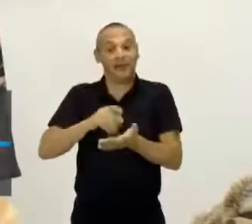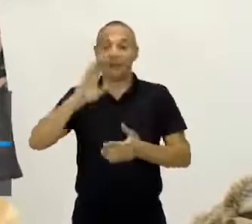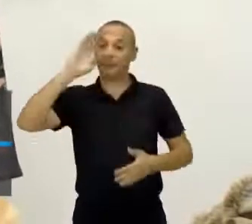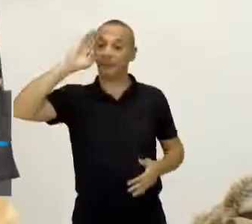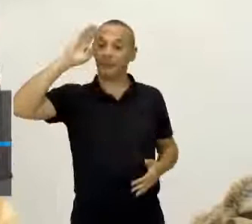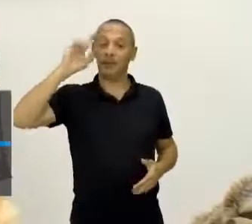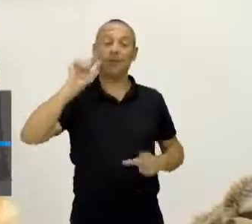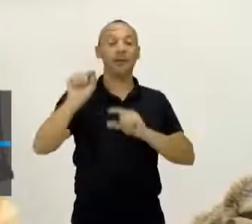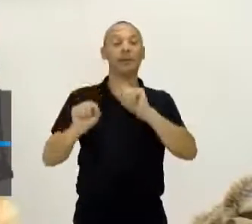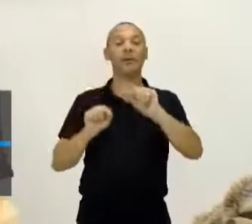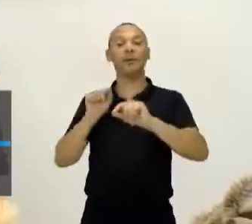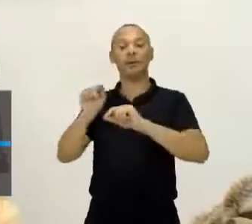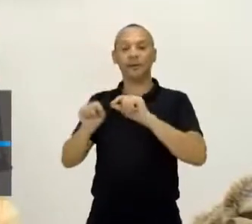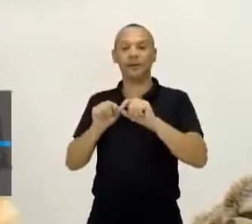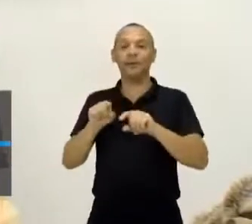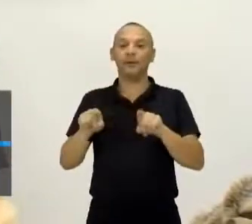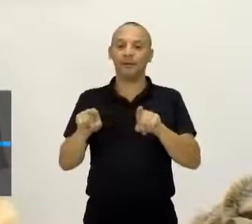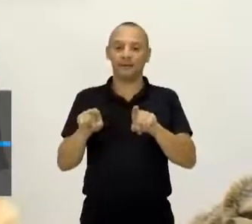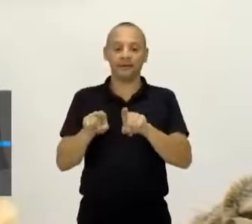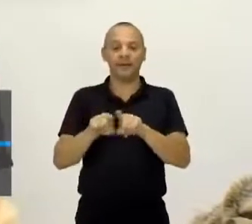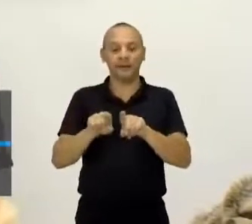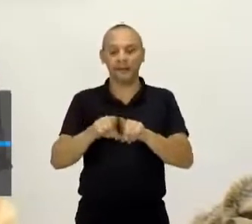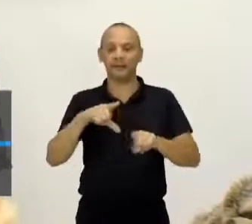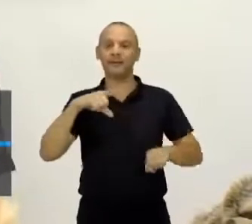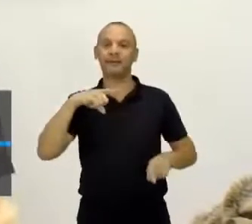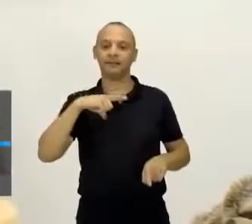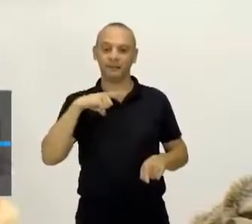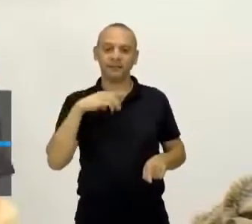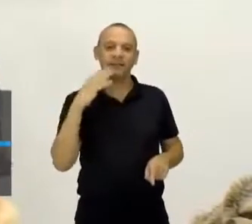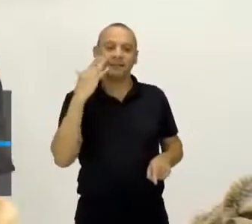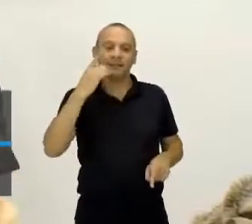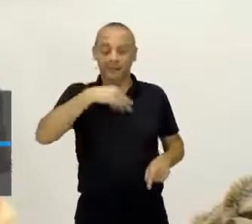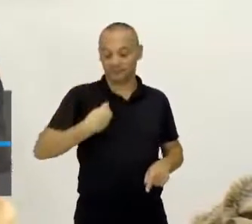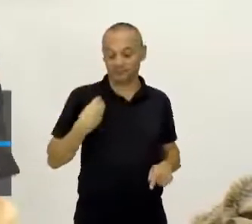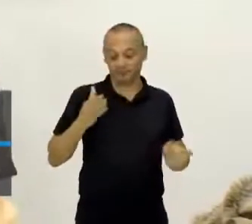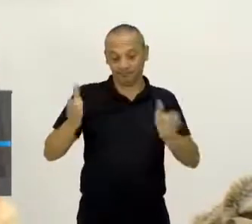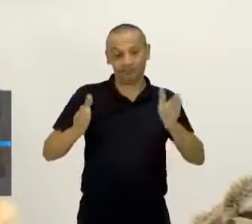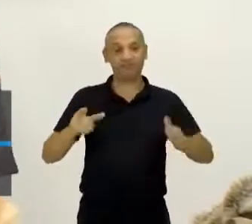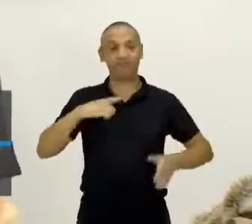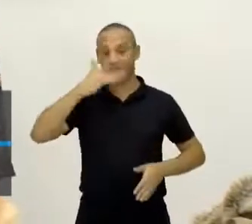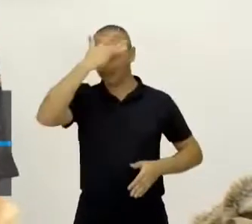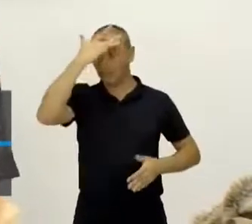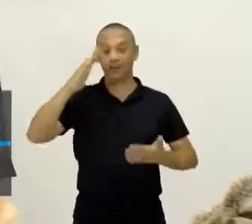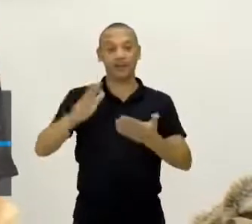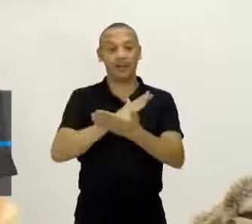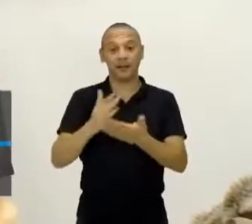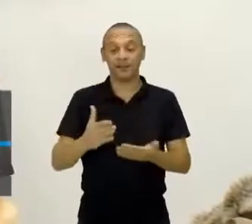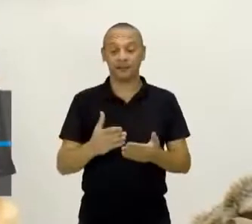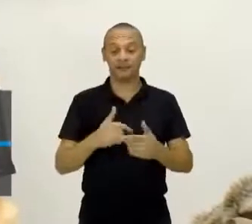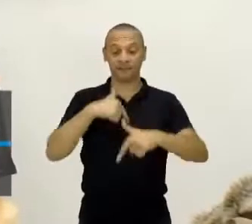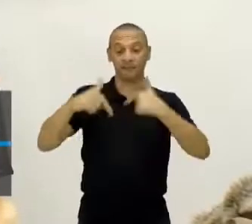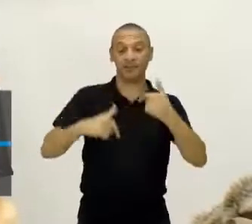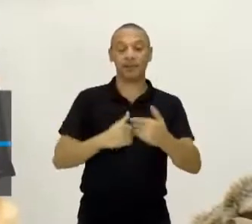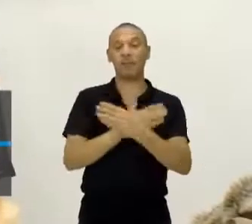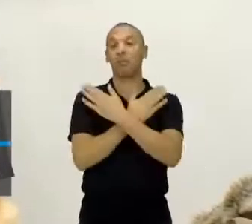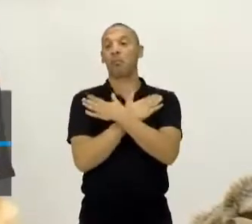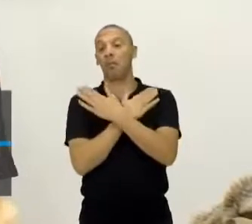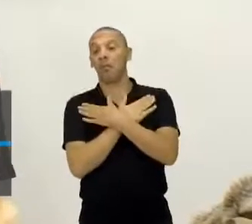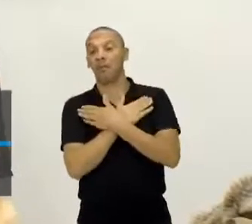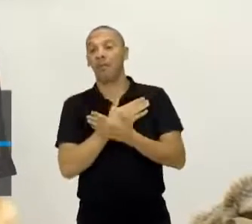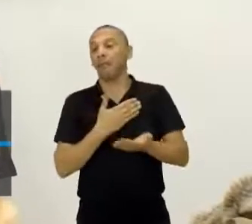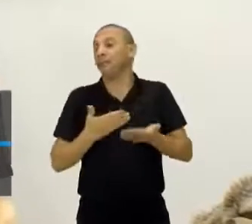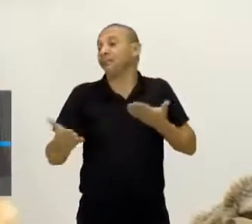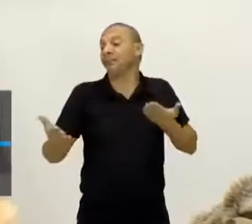principalmente nessa situação, nesse contexto em que nós estamos passando, que várias pessoas perderam o emprego e